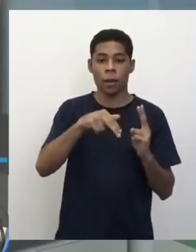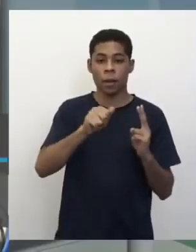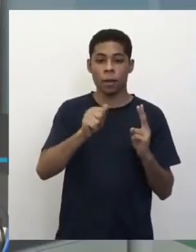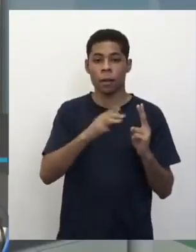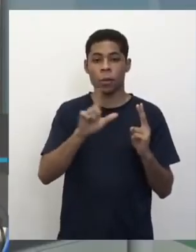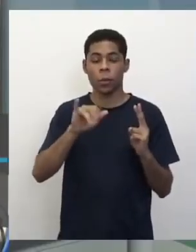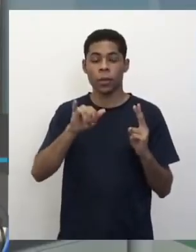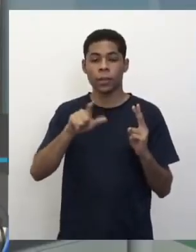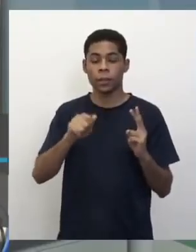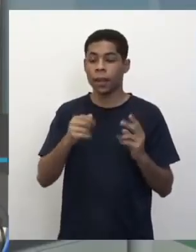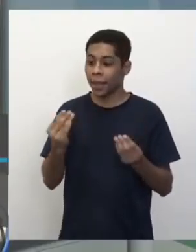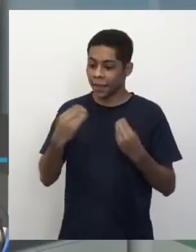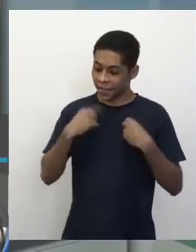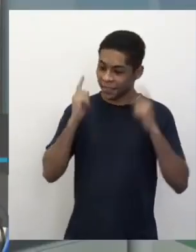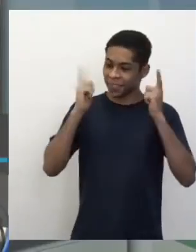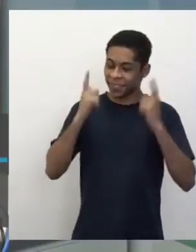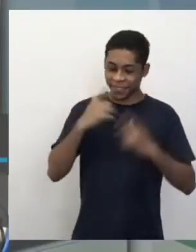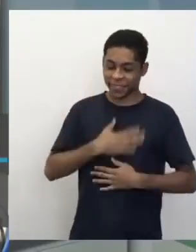pro Andréia.